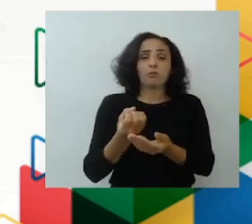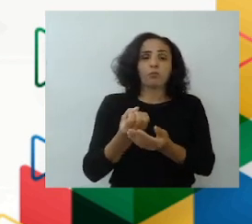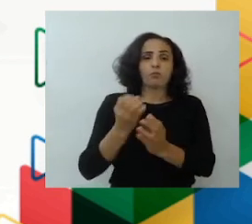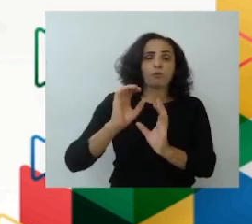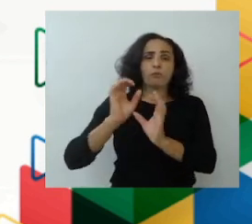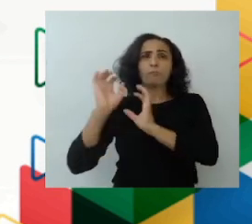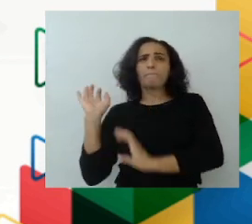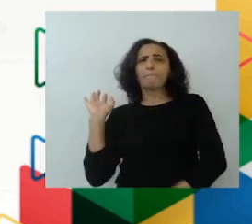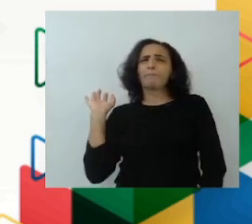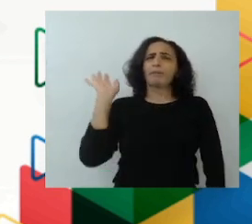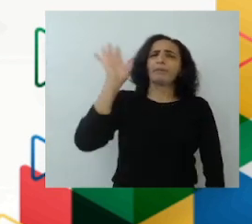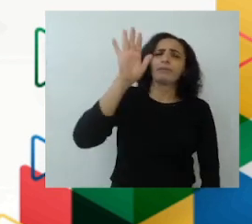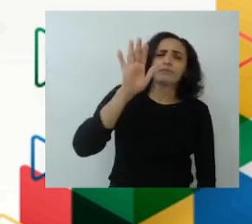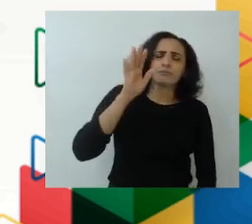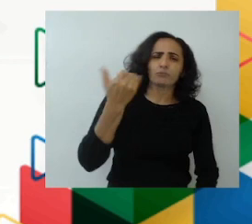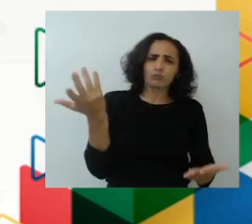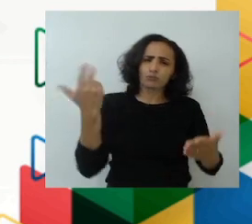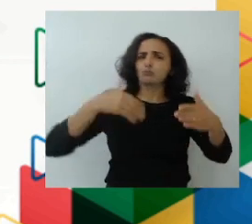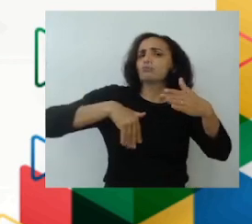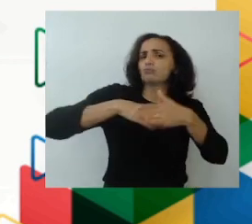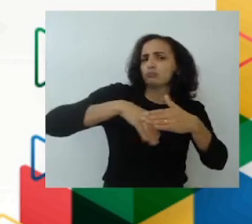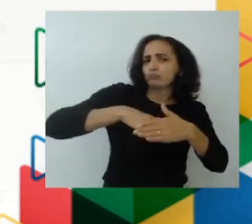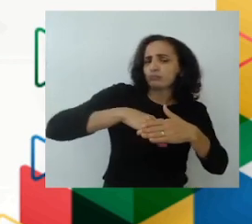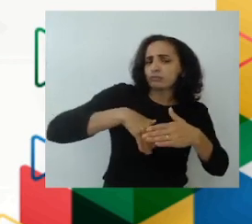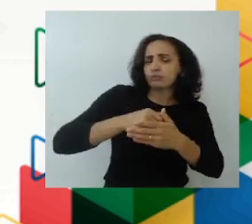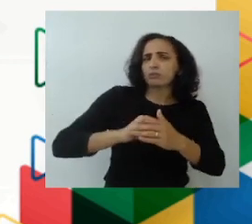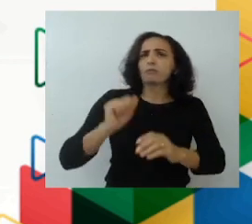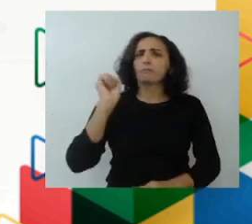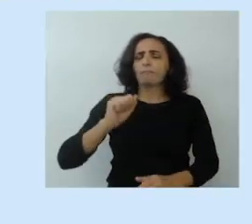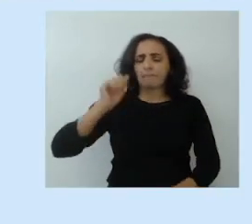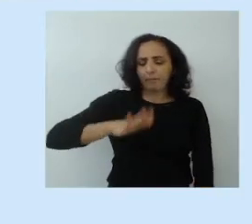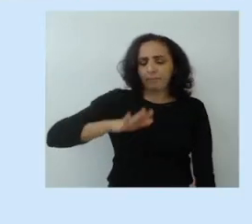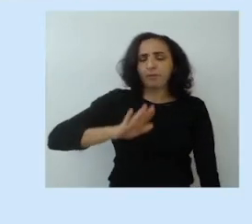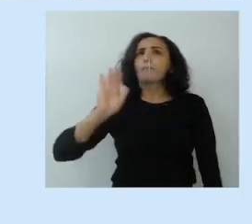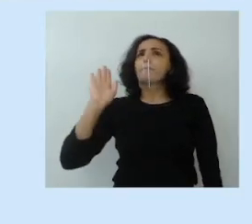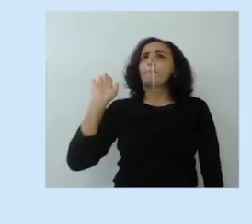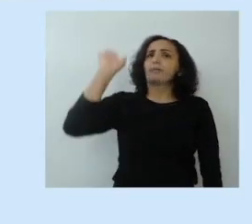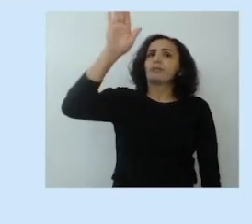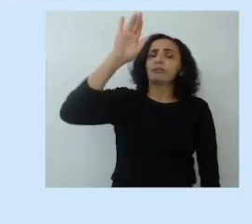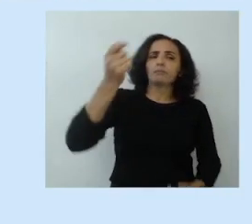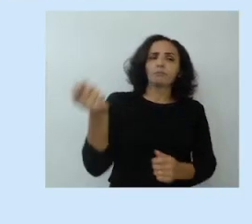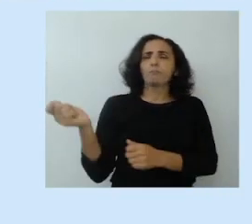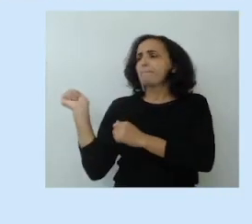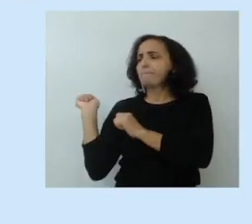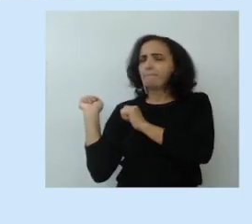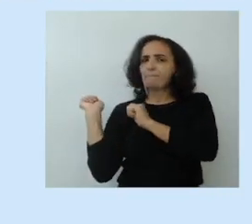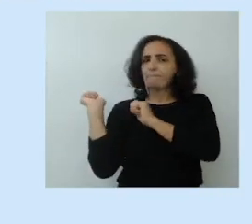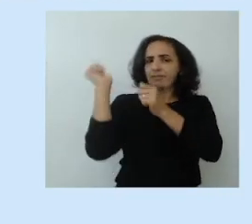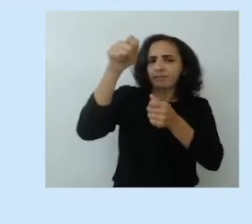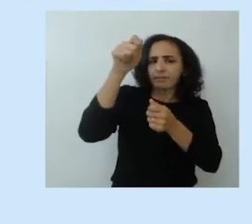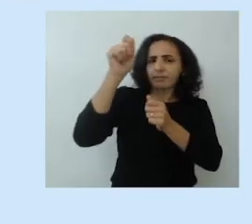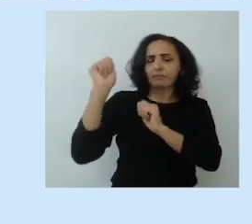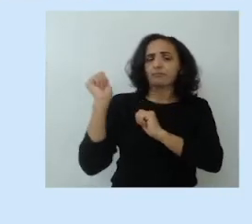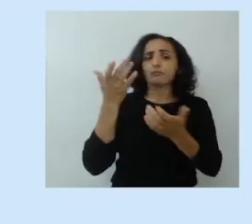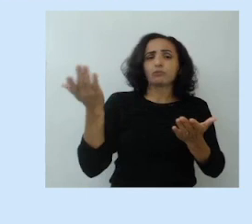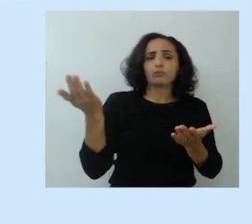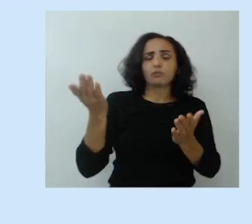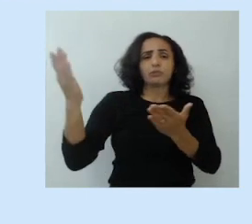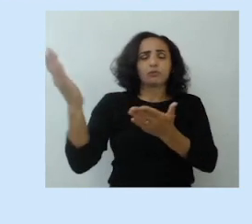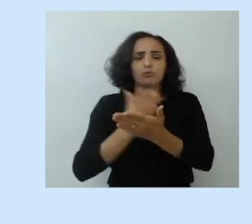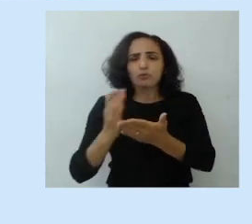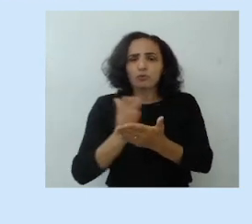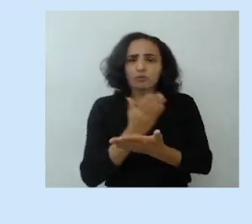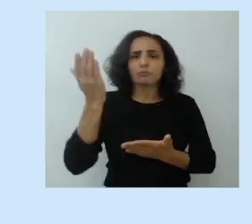uma bola. Pode ser um jogador de futebol, um jogador de basquete, um tenista. Os arremessos que eles